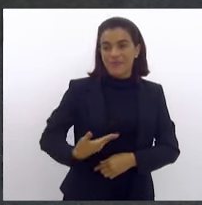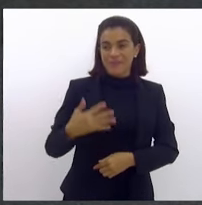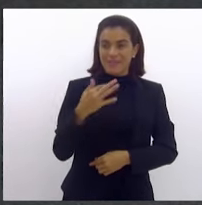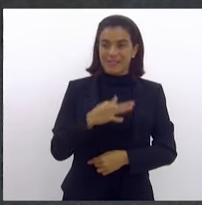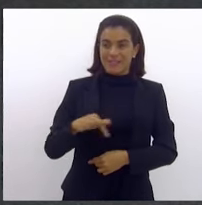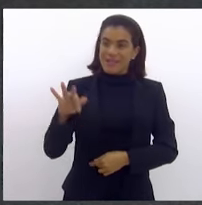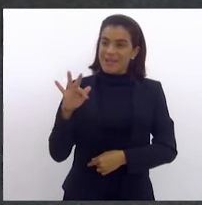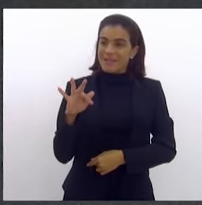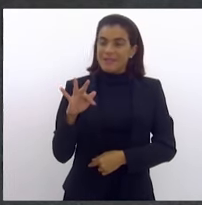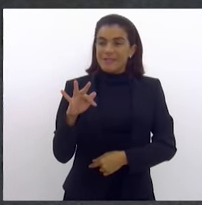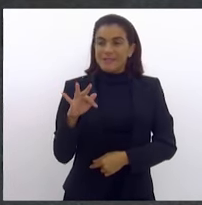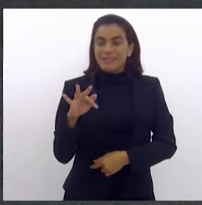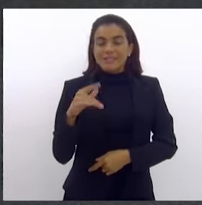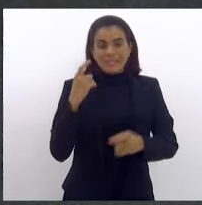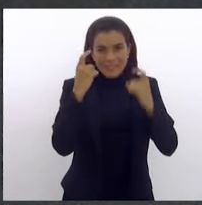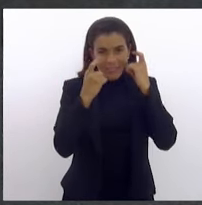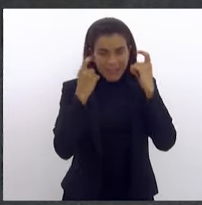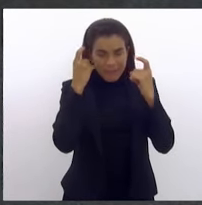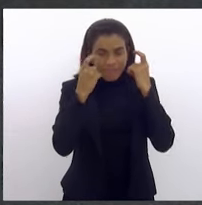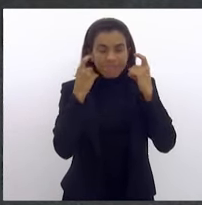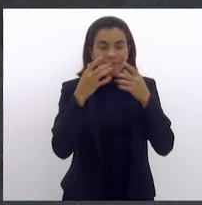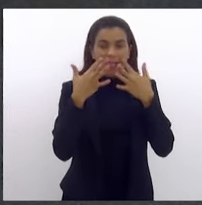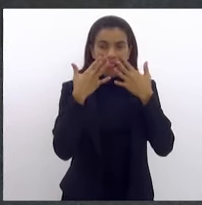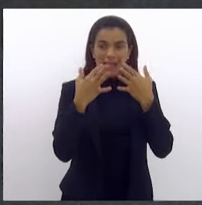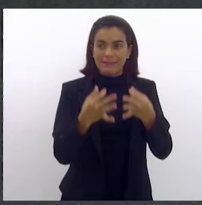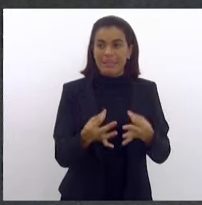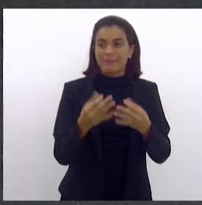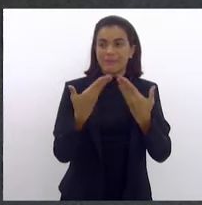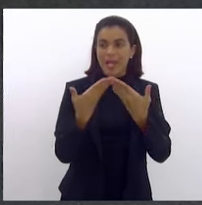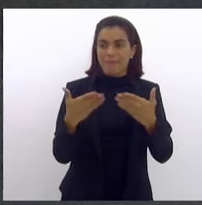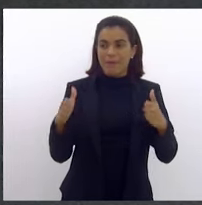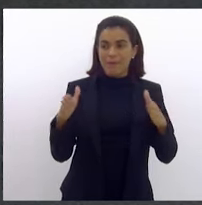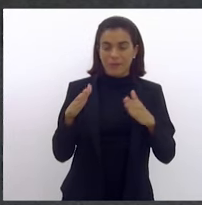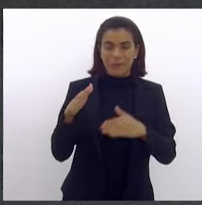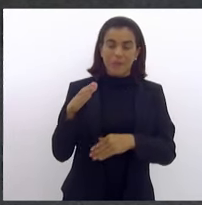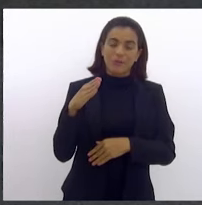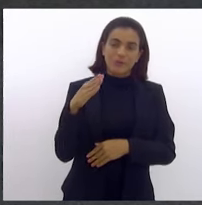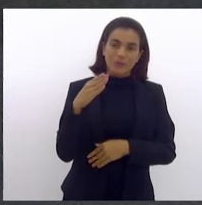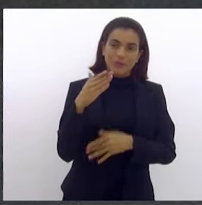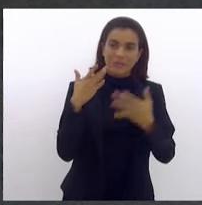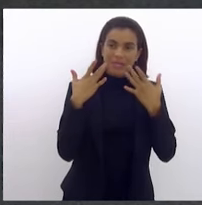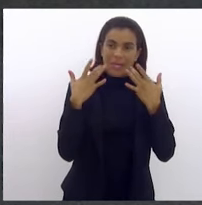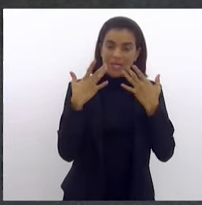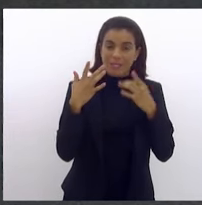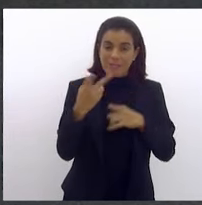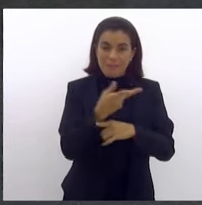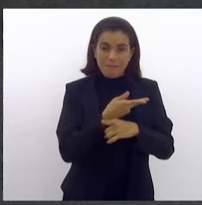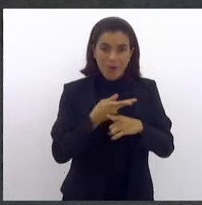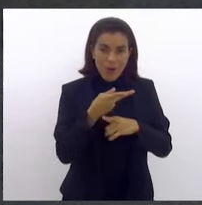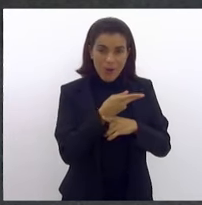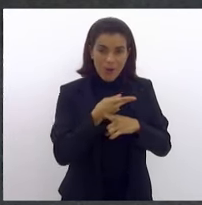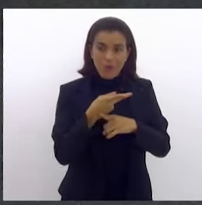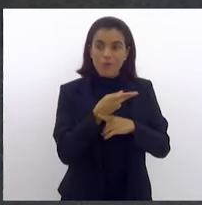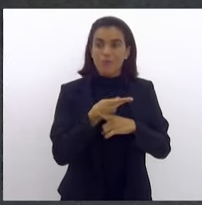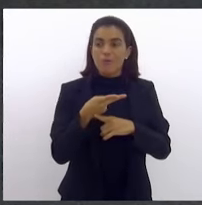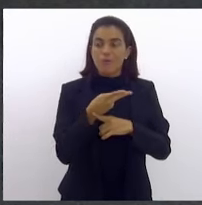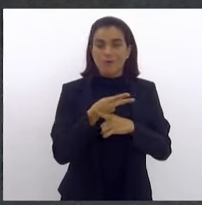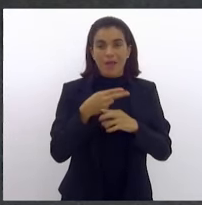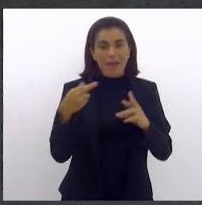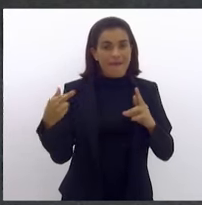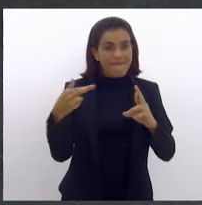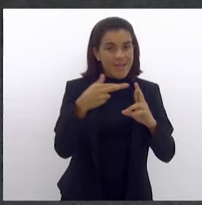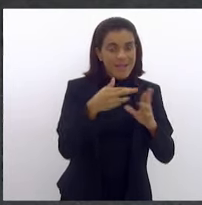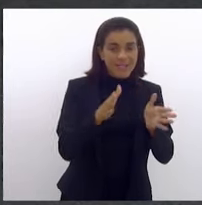também se preocupa muito e está atento na reabertura desse teatro, que busca ser, já era um teatro referência